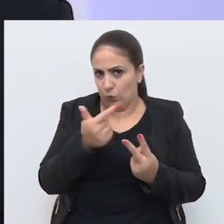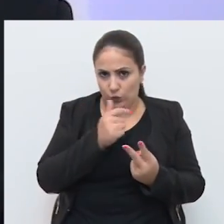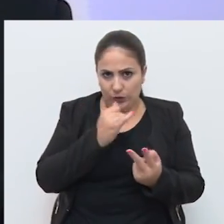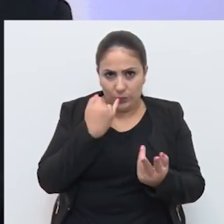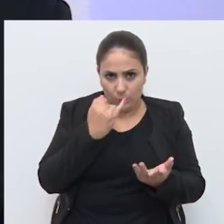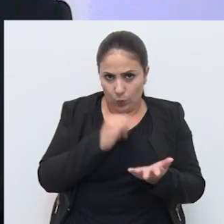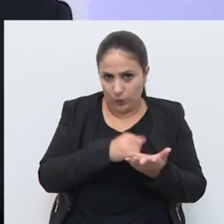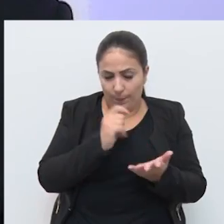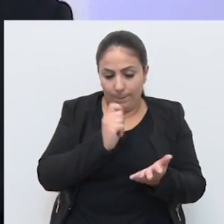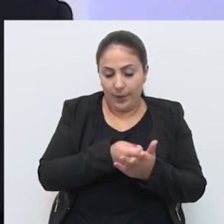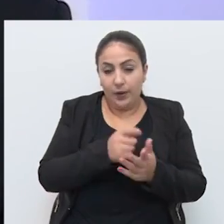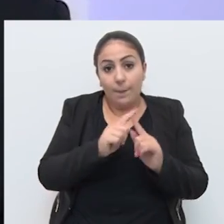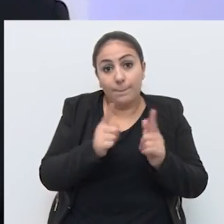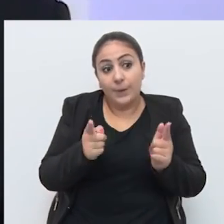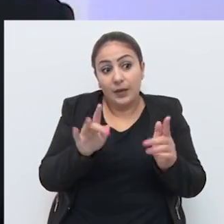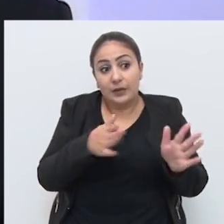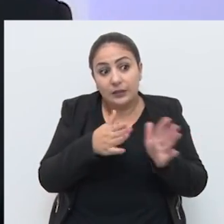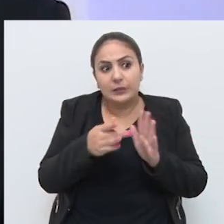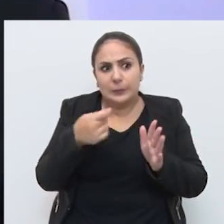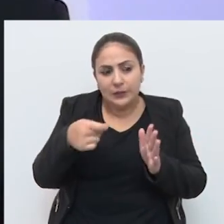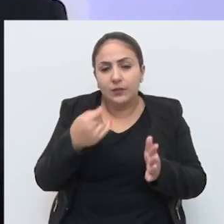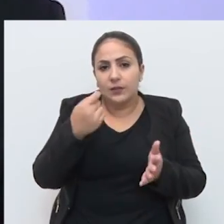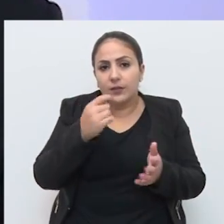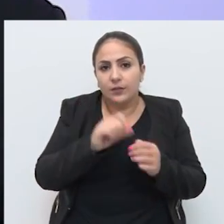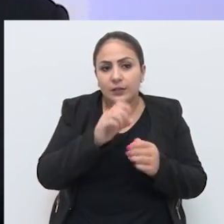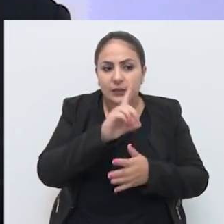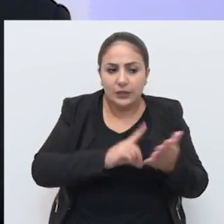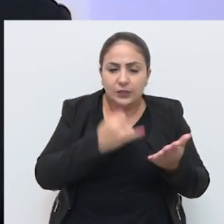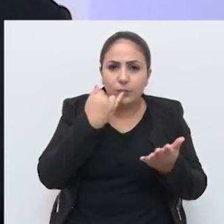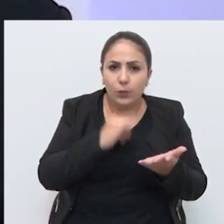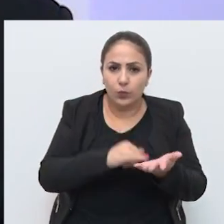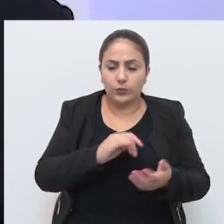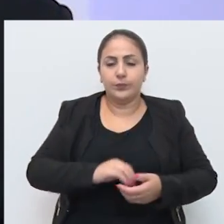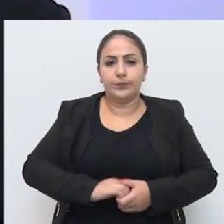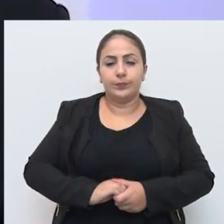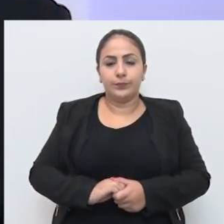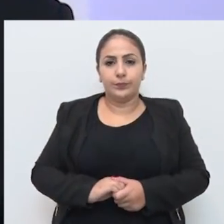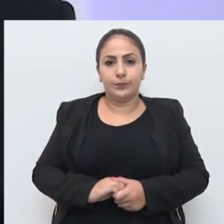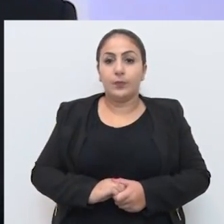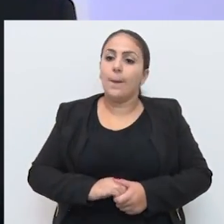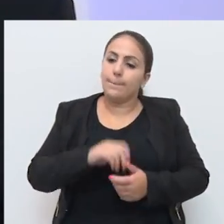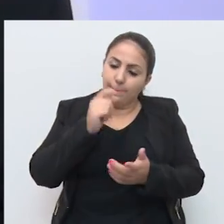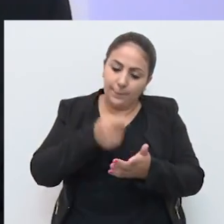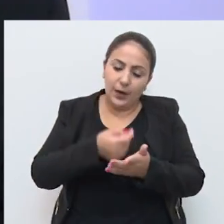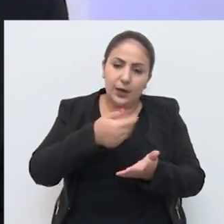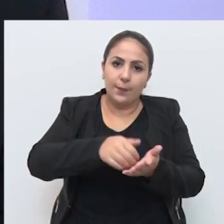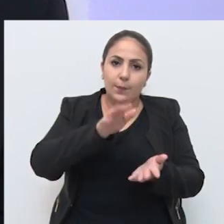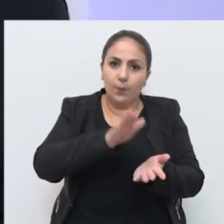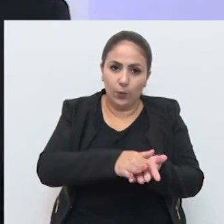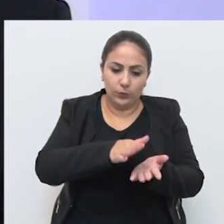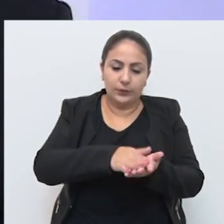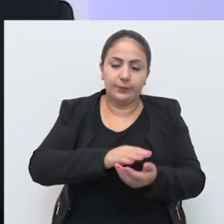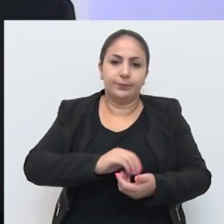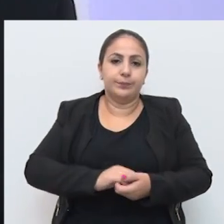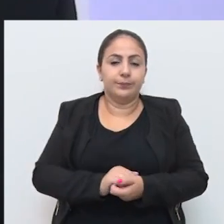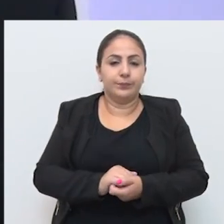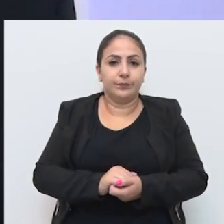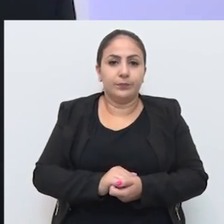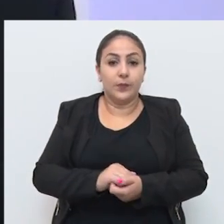imposto a pagar e por algum motivo era obrigado a declarar, caiu em outra situação, não declarou. Então paga a multa mínima porque não tem imposto a